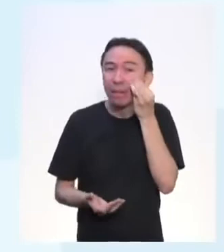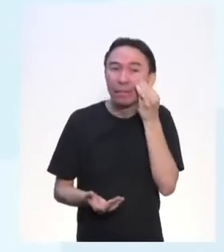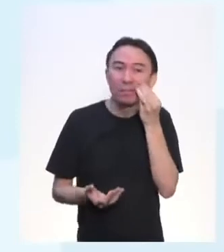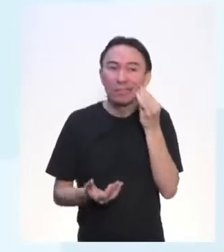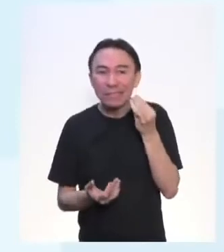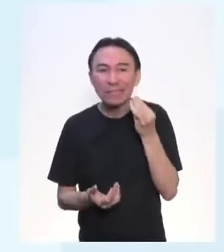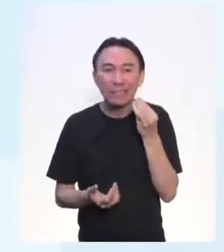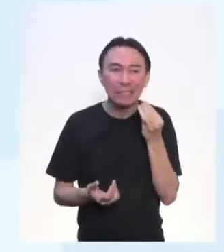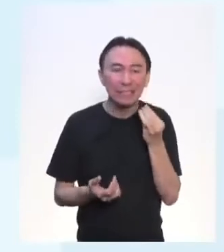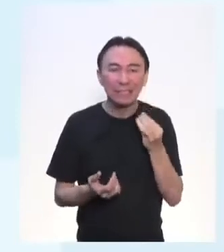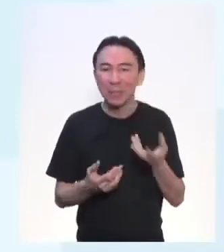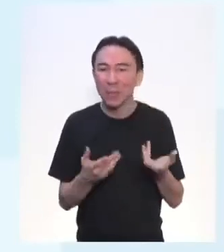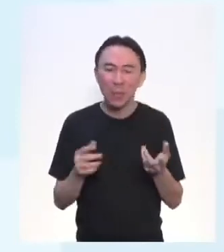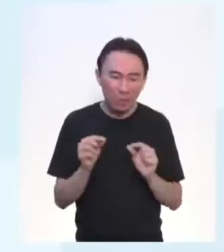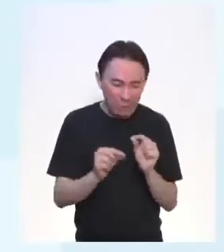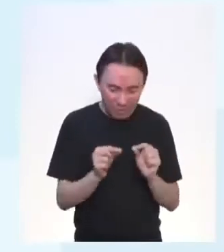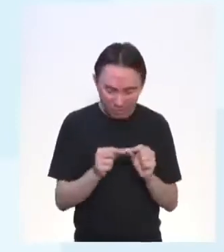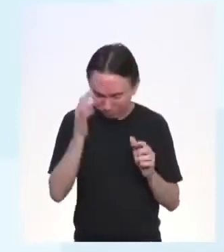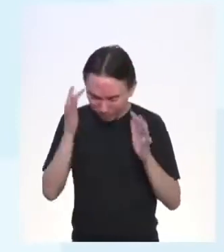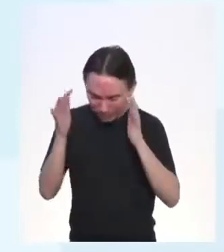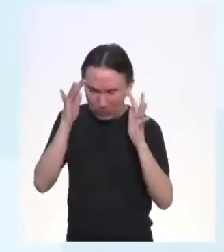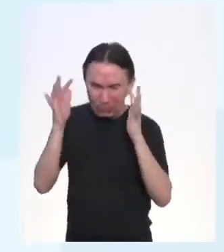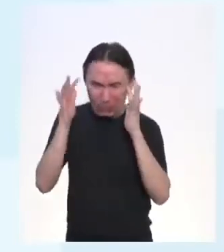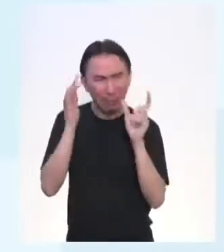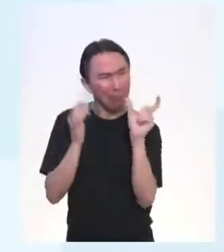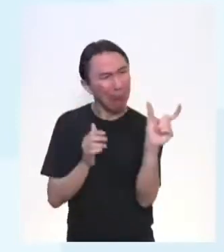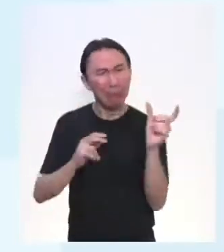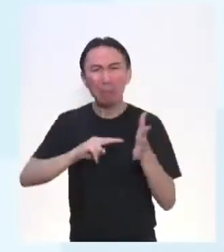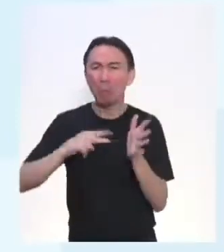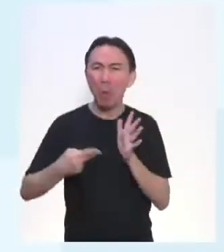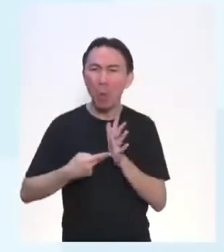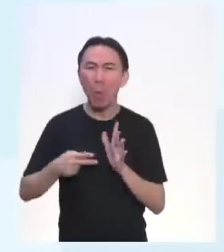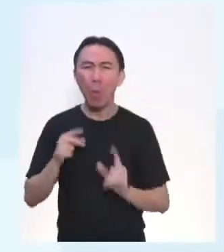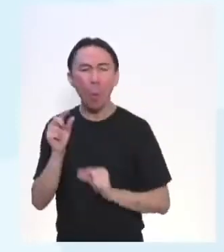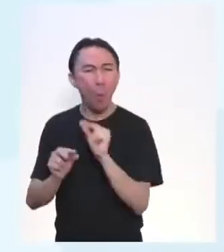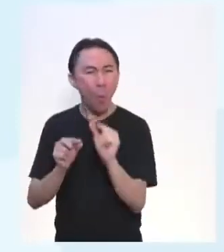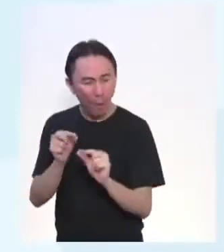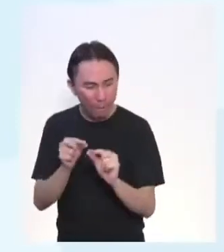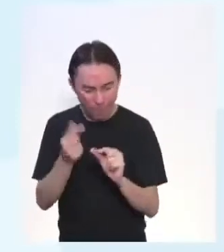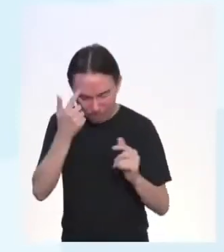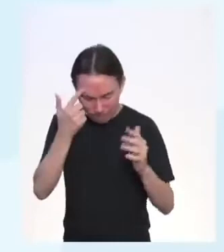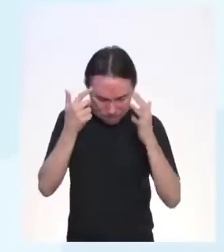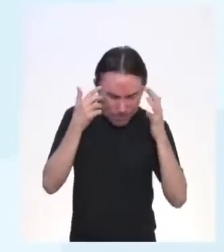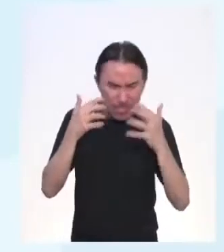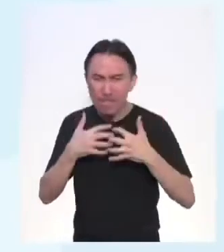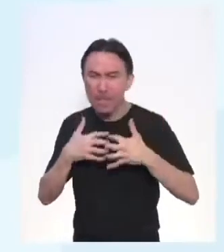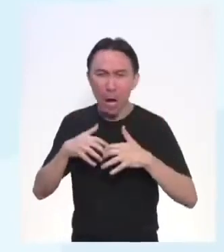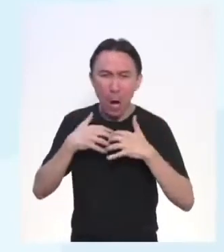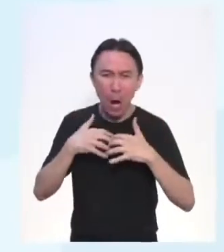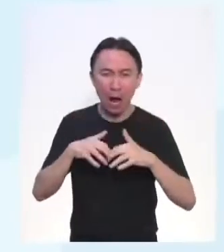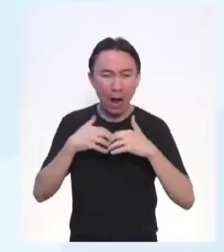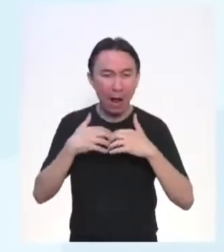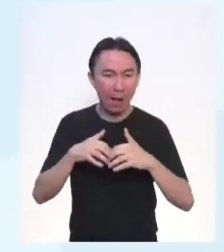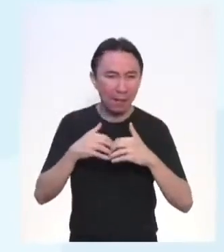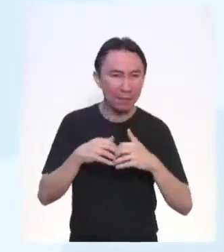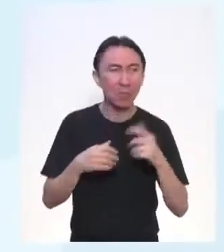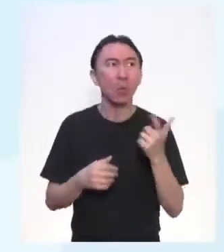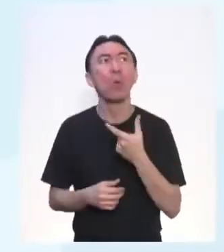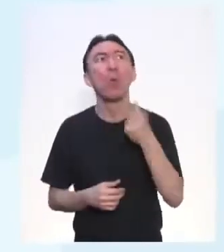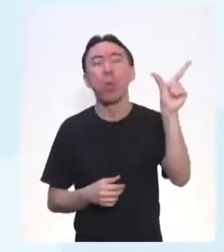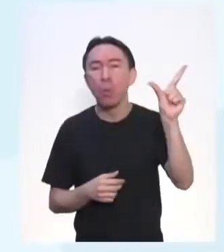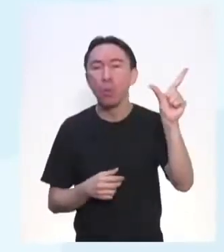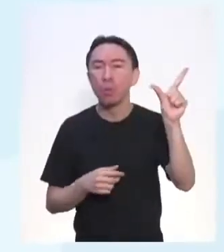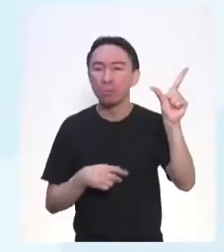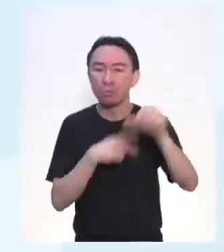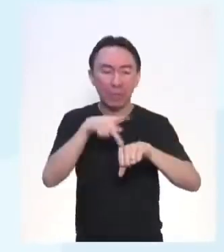né, criar hipóteses, pensando o que será que significa essa palavra no português de outros países,